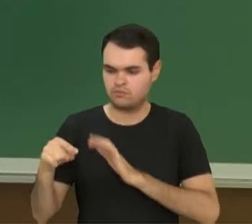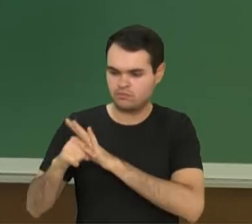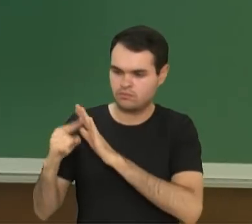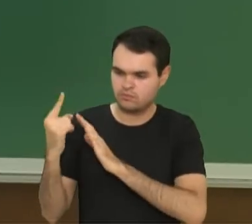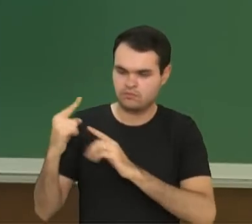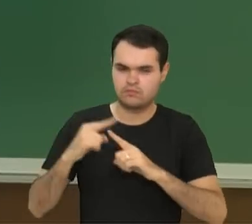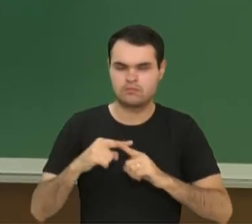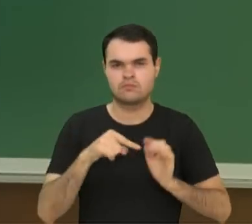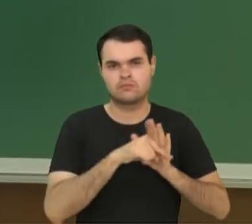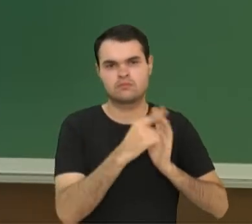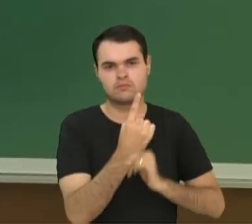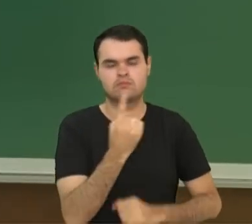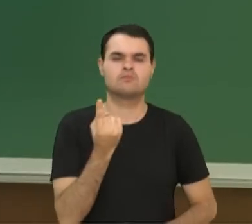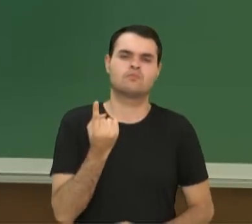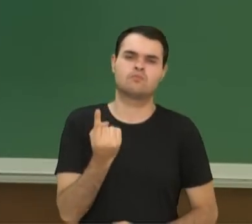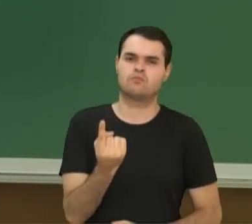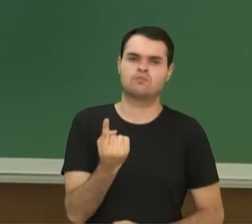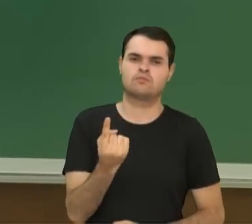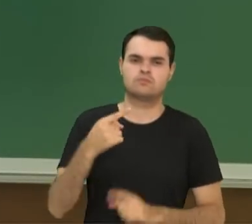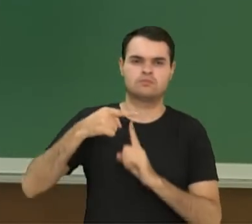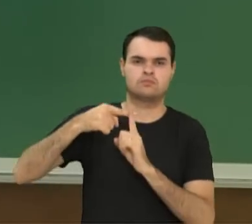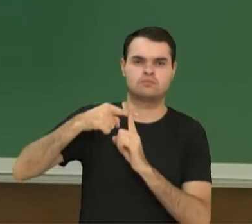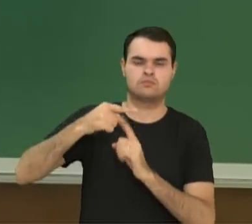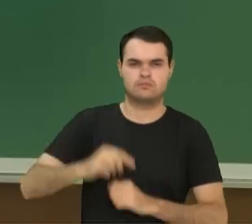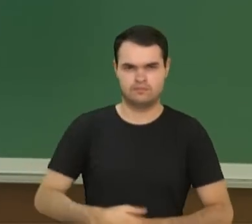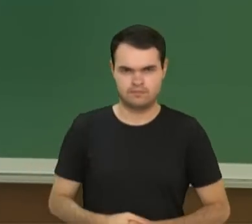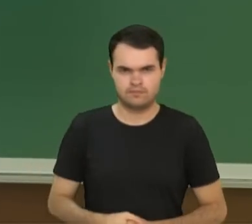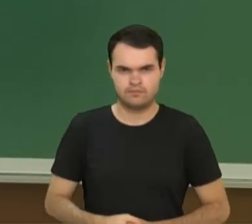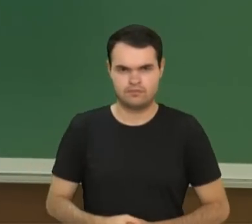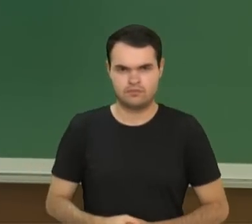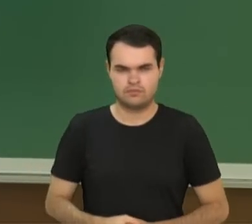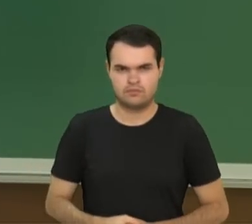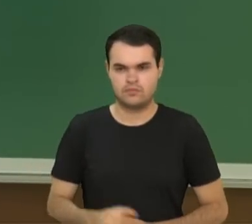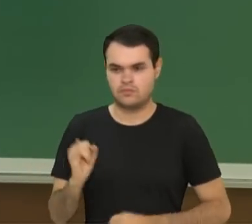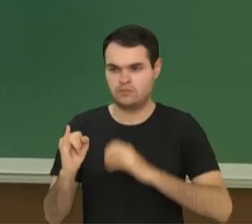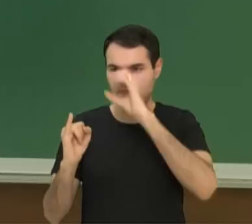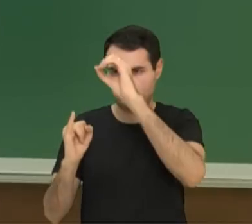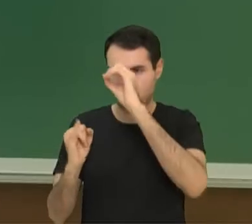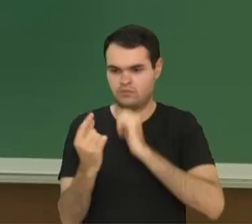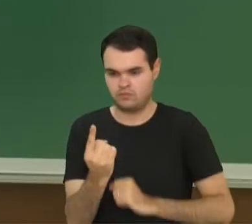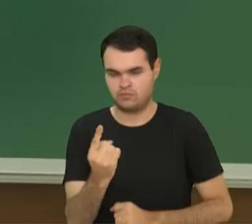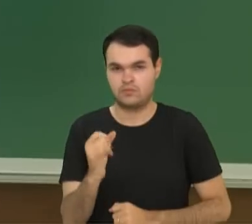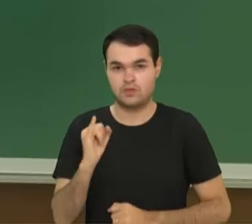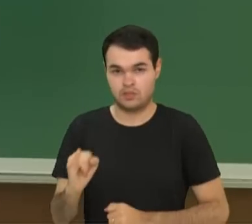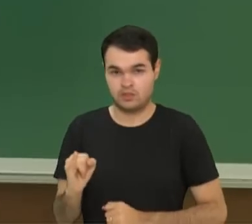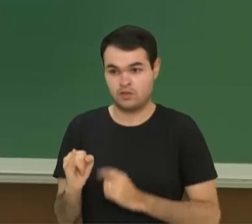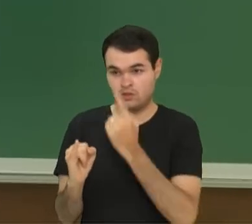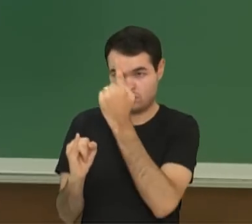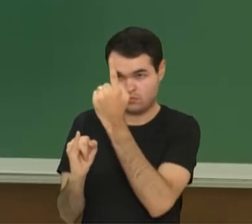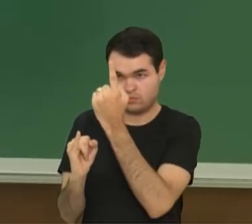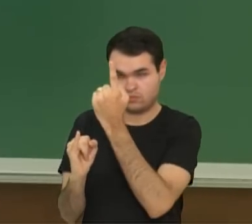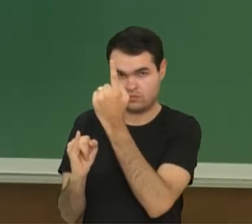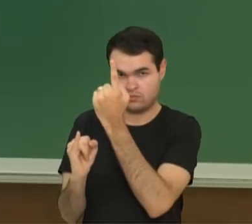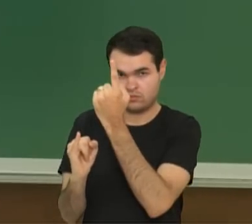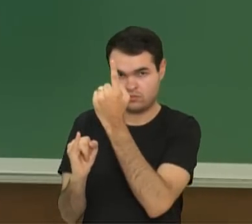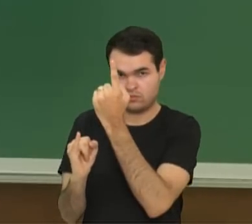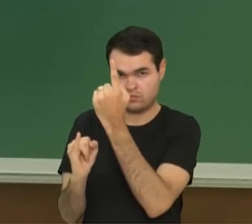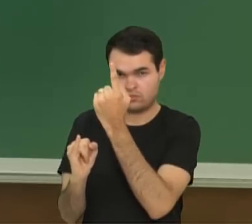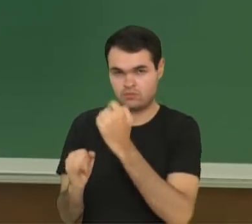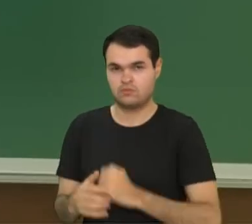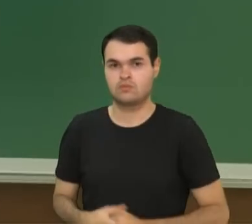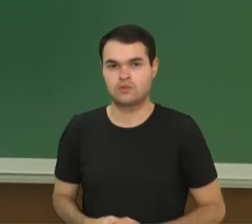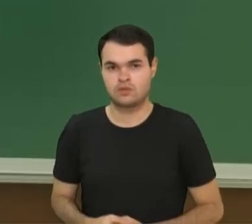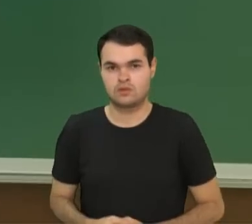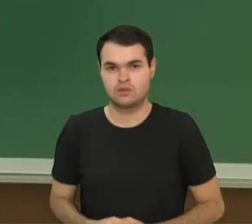1 vezes menos 1 é 1. Então, repetindo, ó, i elevado a 0 é 1, i elevado a 1i, i elevado